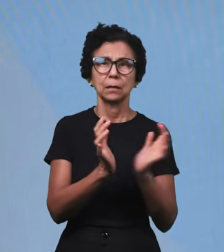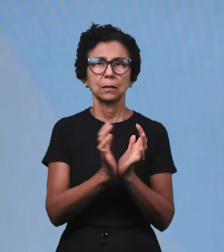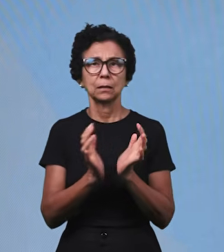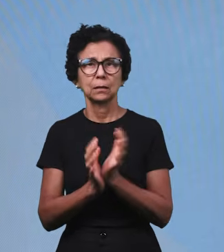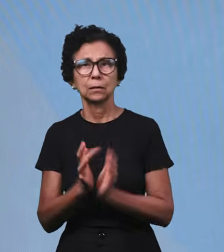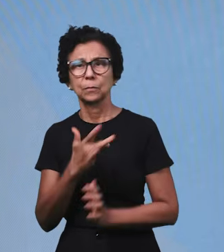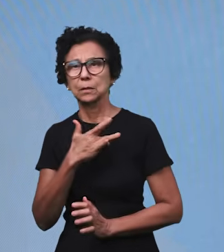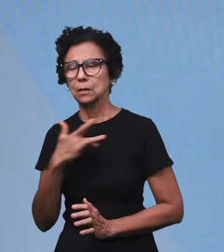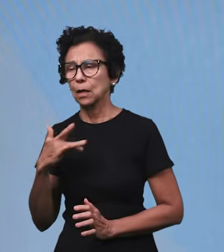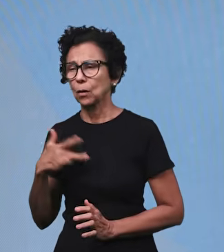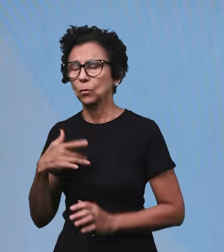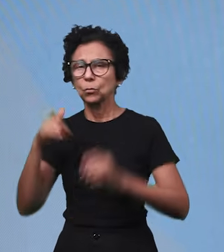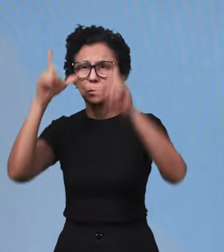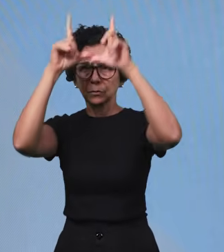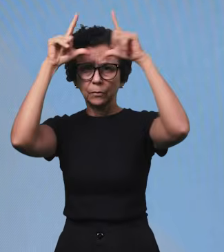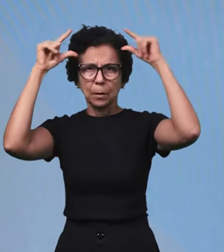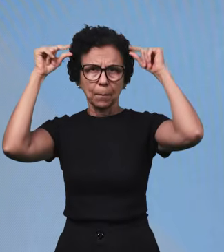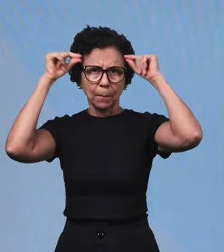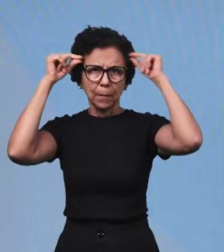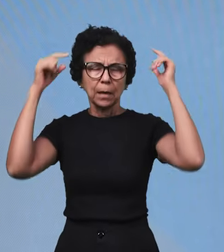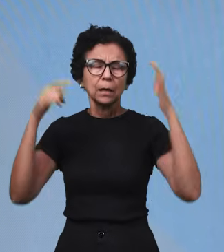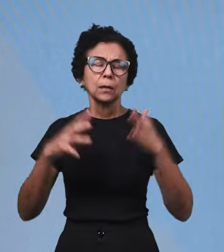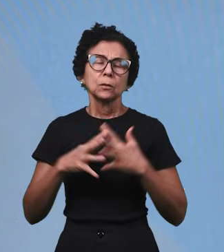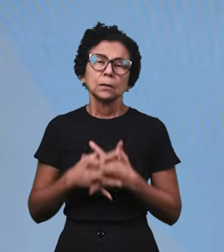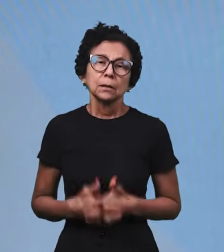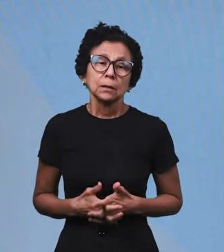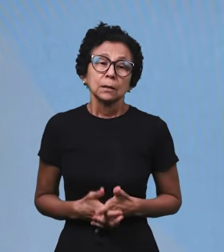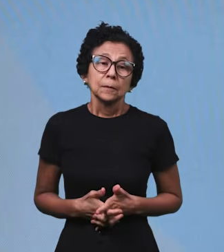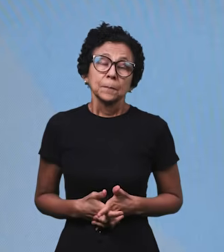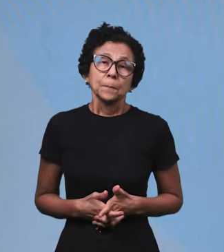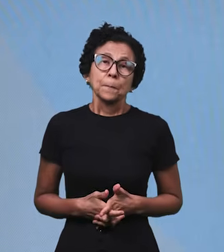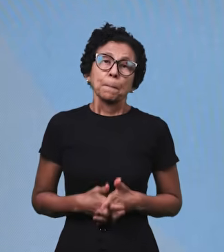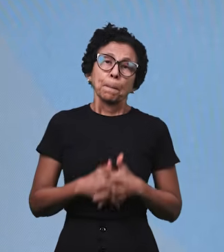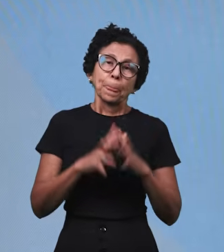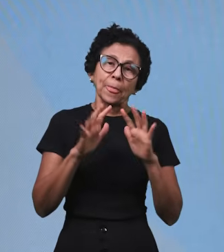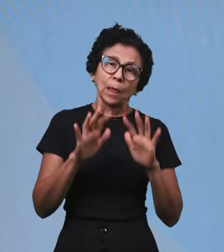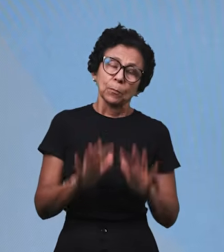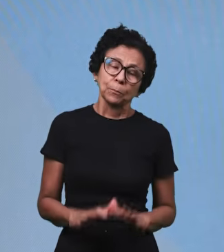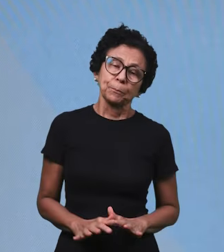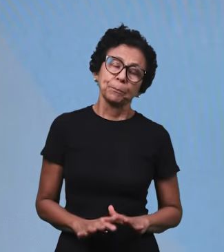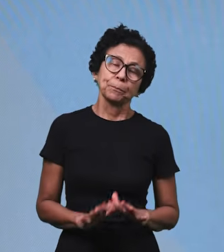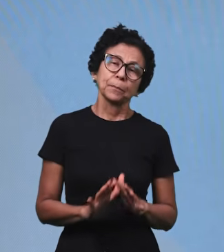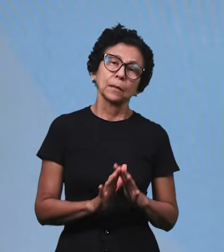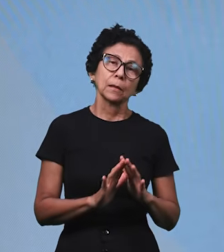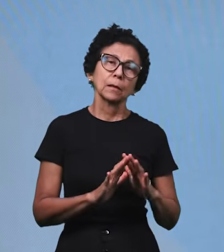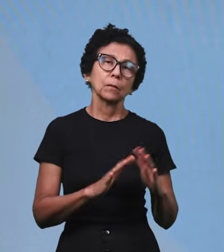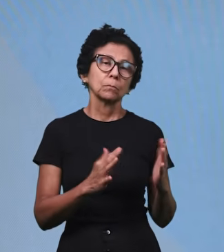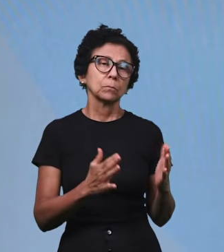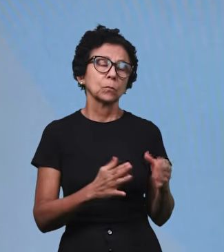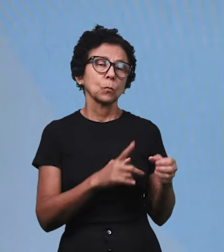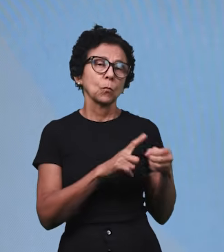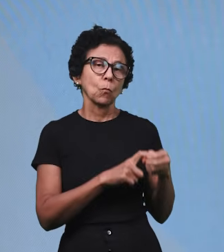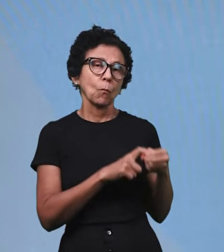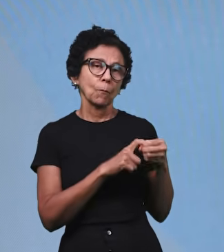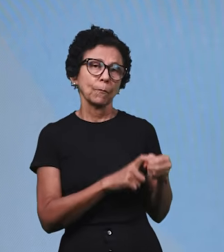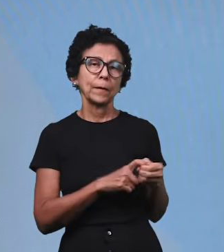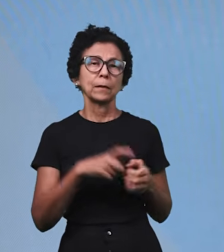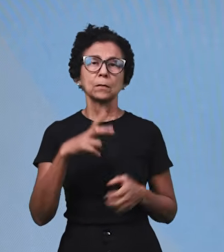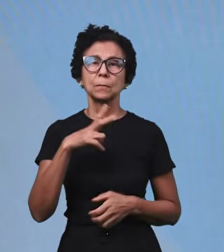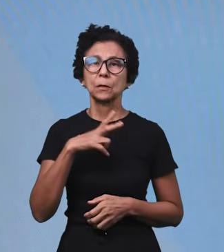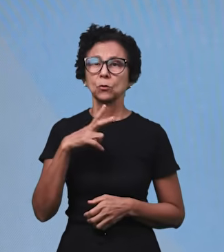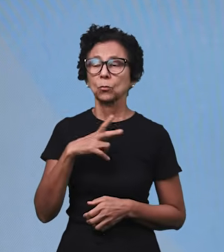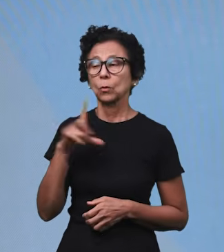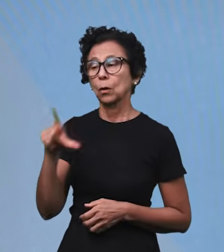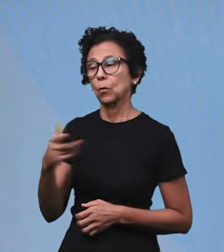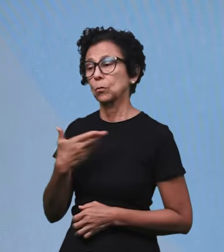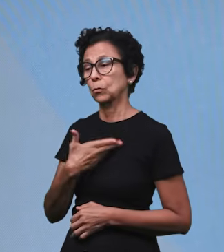conversarem com a equipe de saúde, enfermeiro, agente de saúde, né, porque tanto no serviço privado, nos convênios